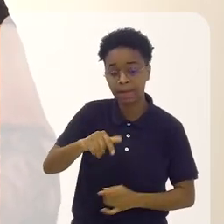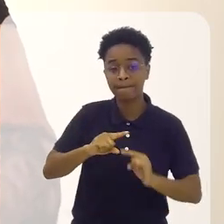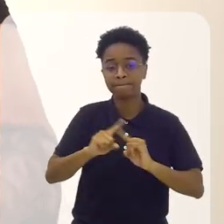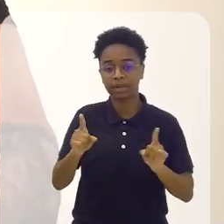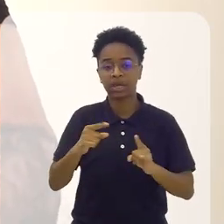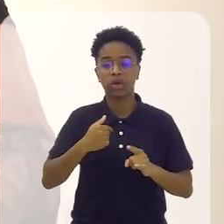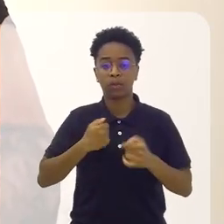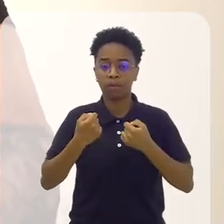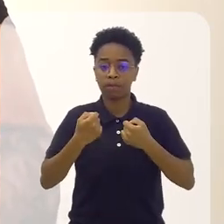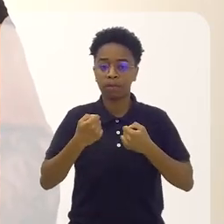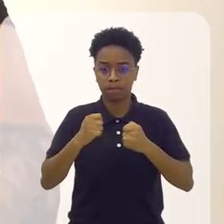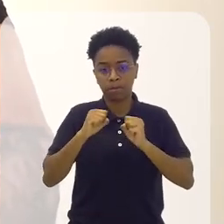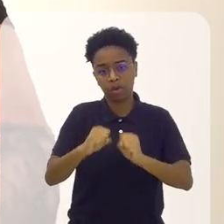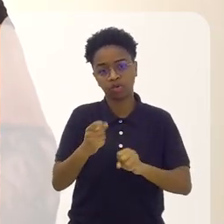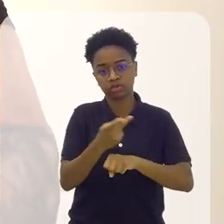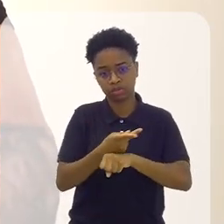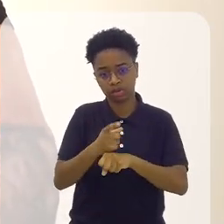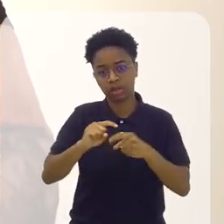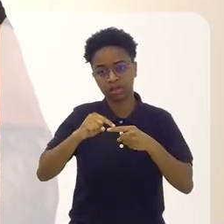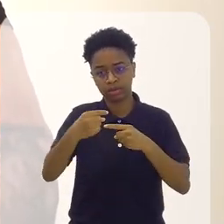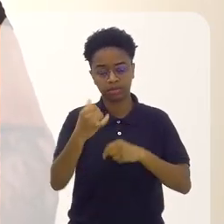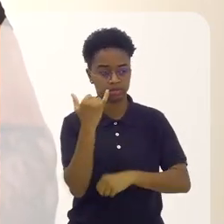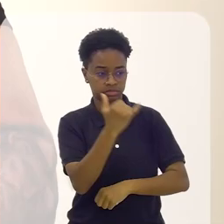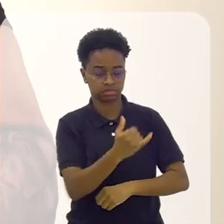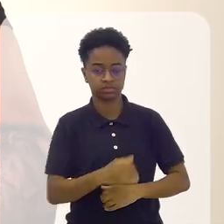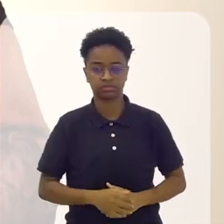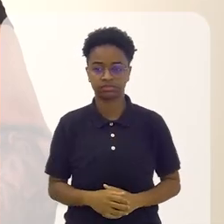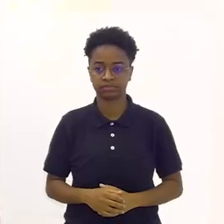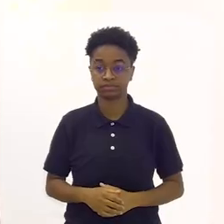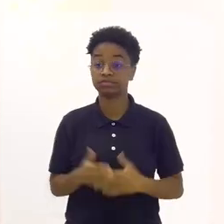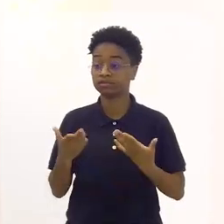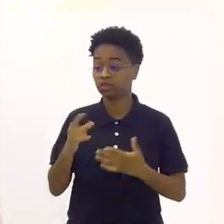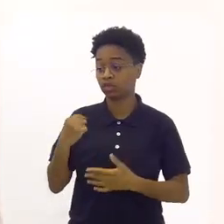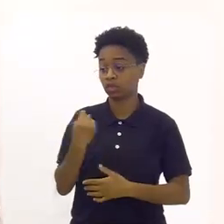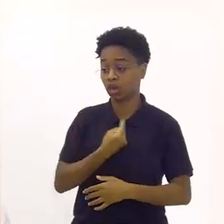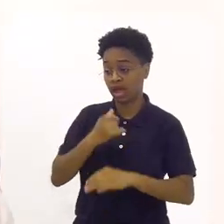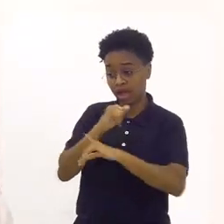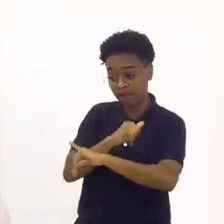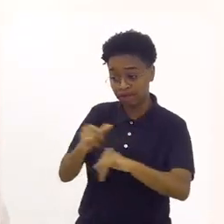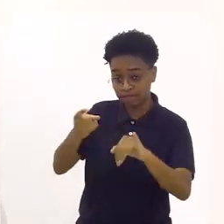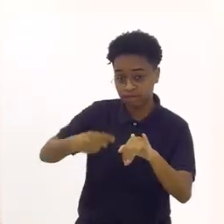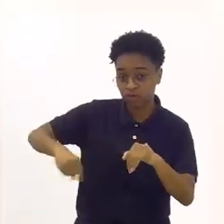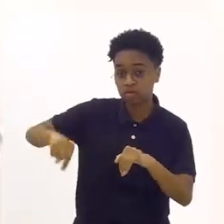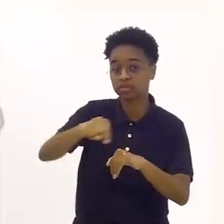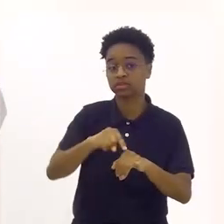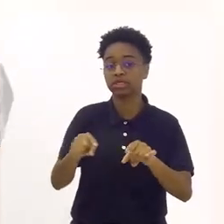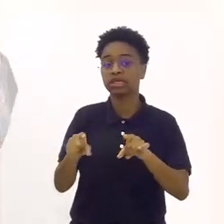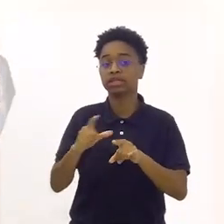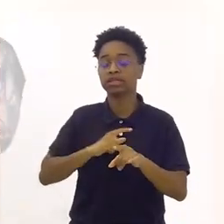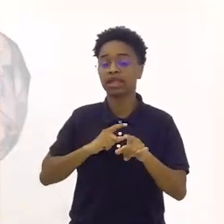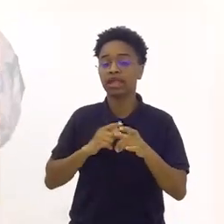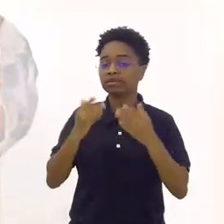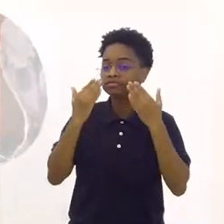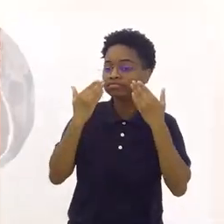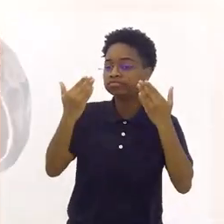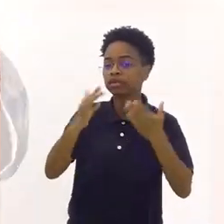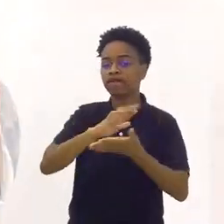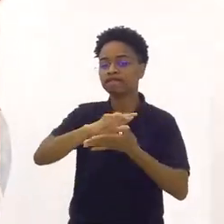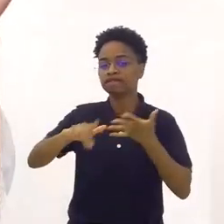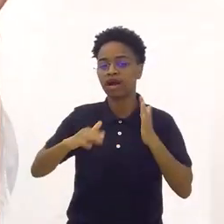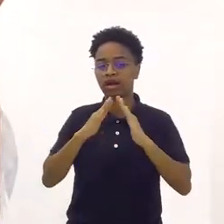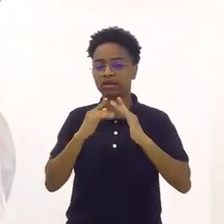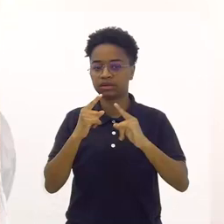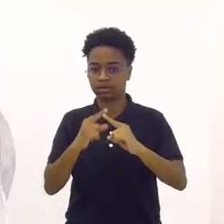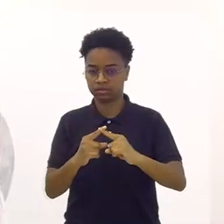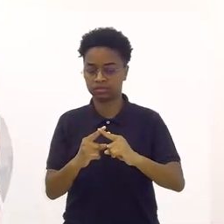eu posso depois saber direitinho se o Ramiro já confirmou onde vai ser. Então nós vamos avisar vocês, eles estão fazendo essas apresentações